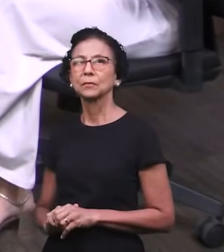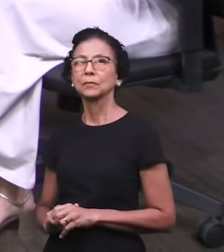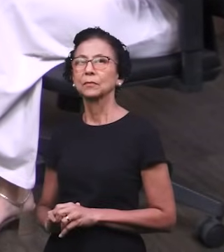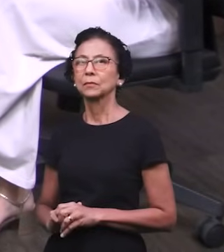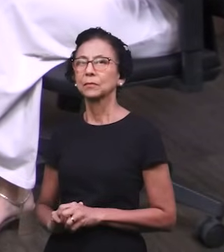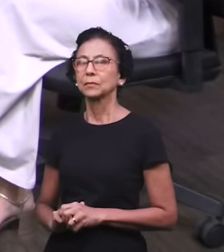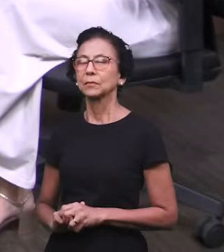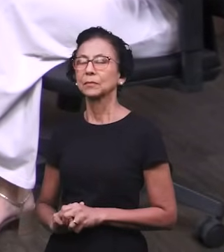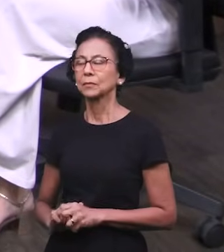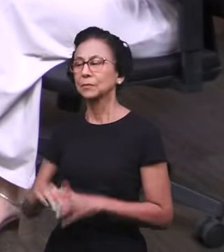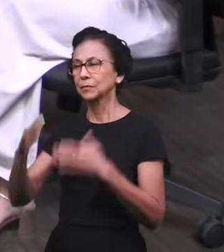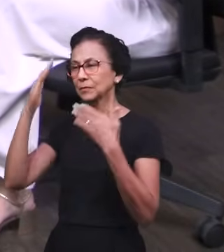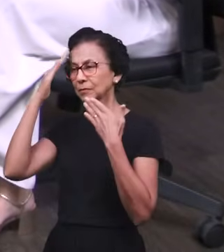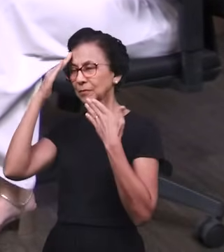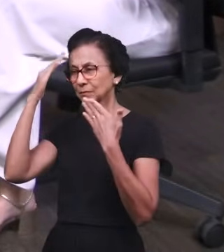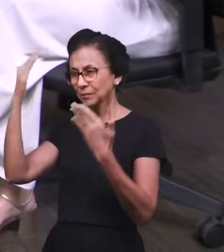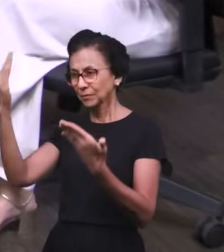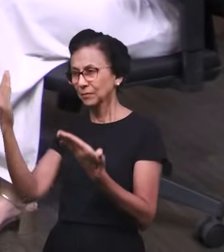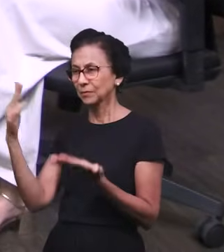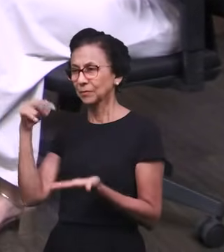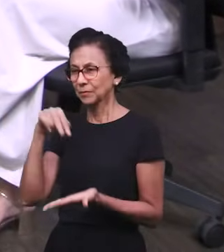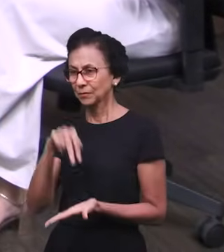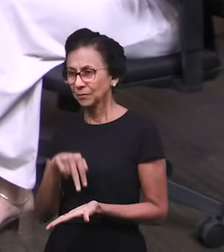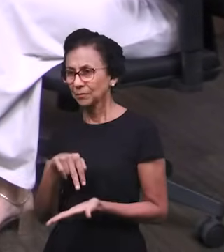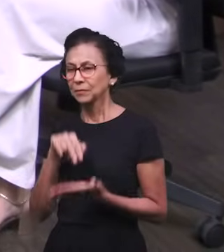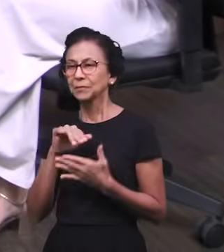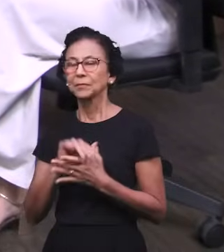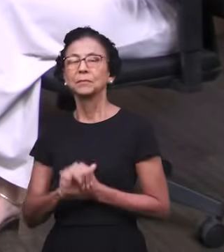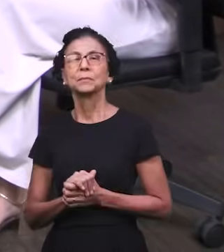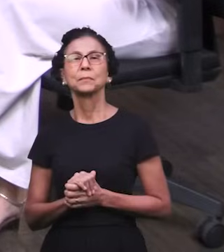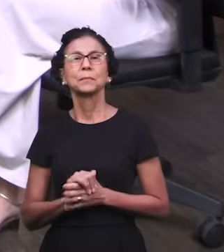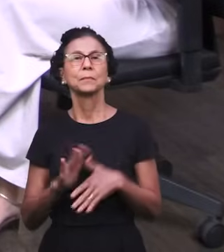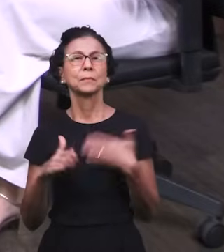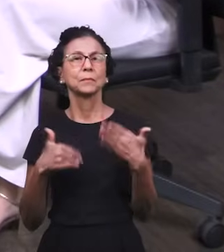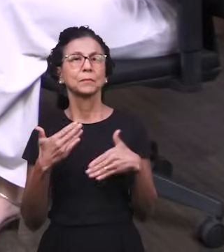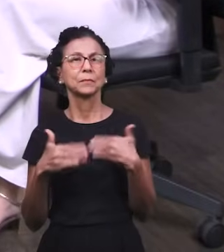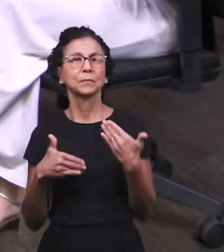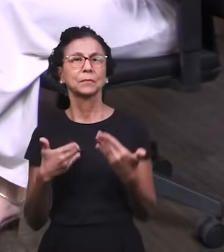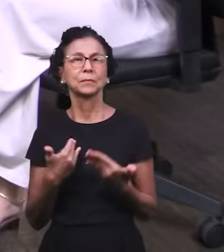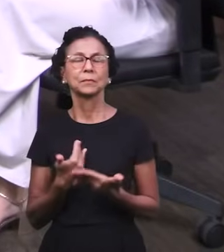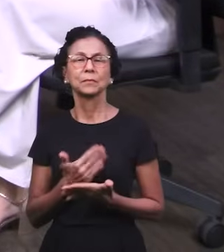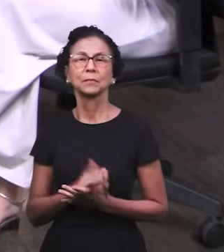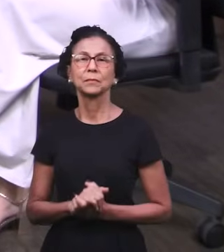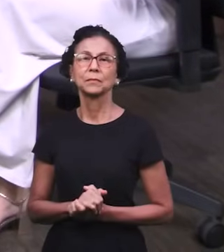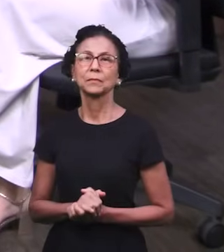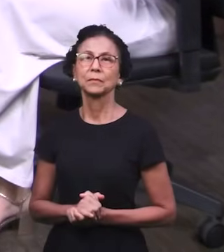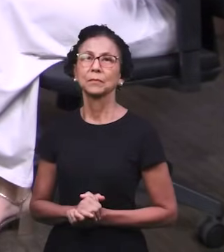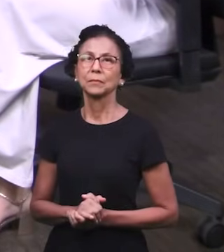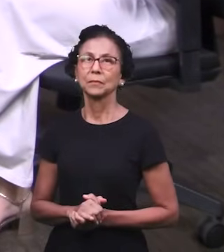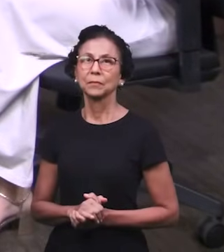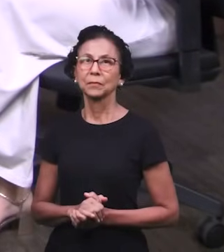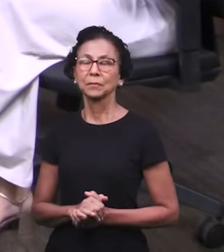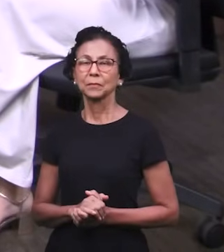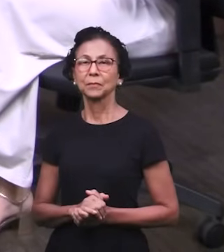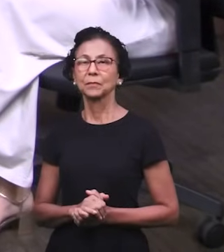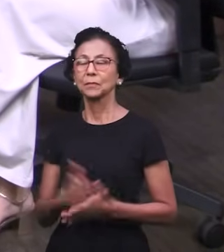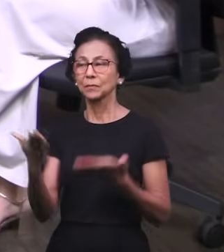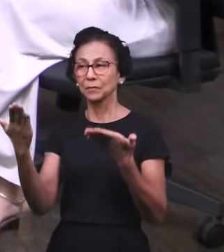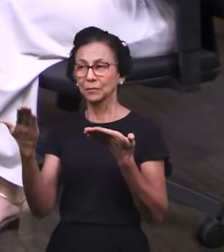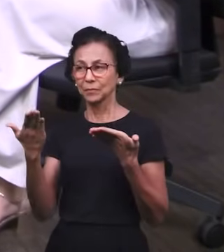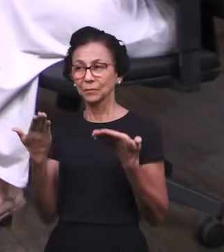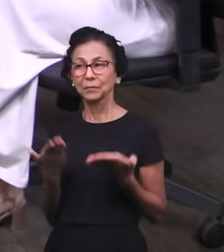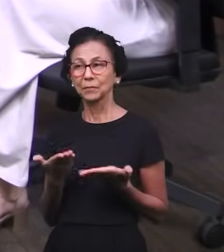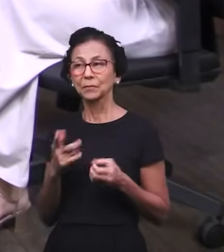agradecer pelo tempo, pela participação, é uma alegria, entendeu? Eu sempre gosto de dizer uma coisa aqui, fica o convite para